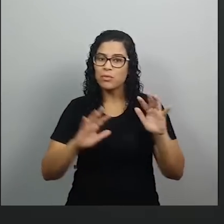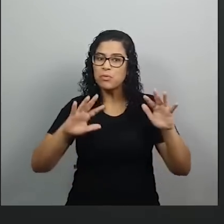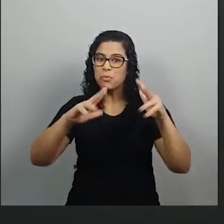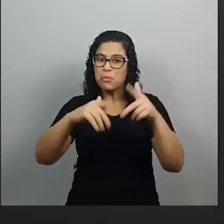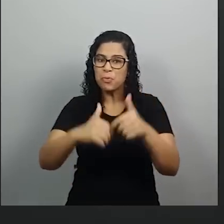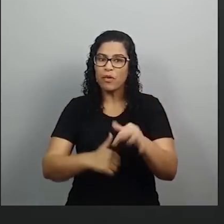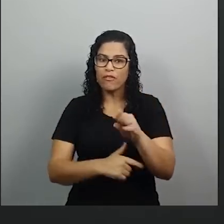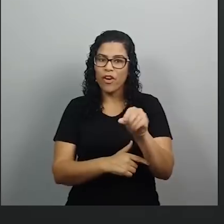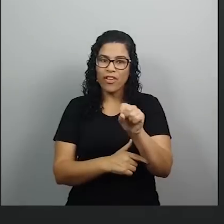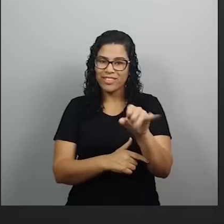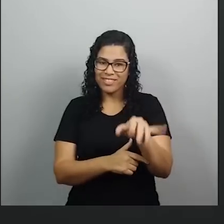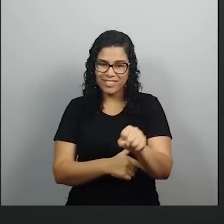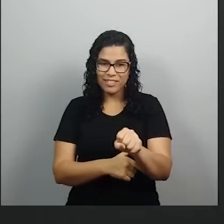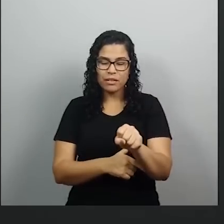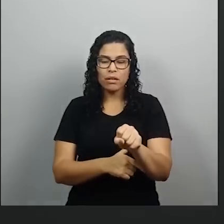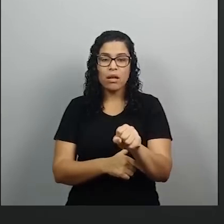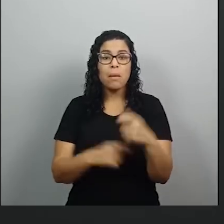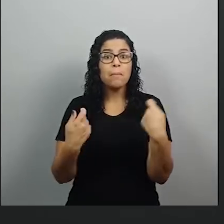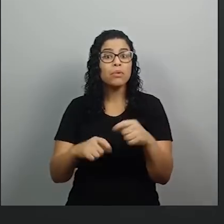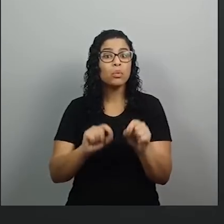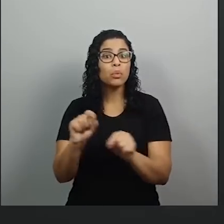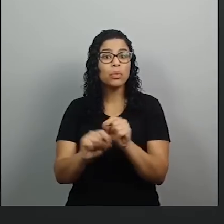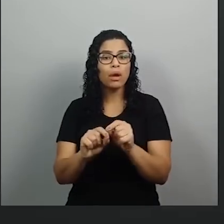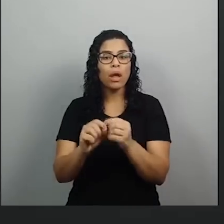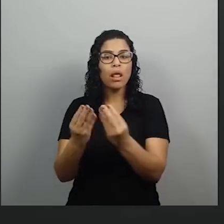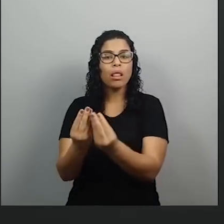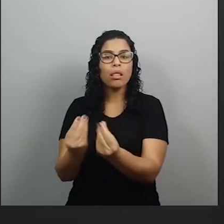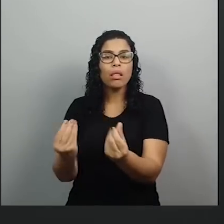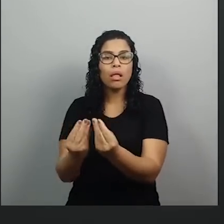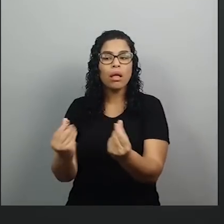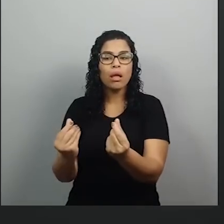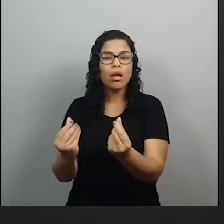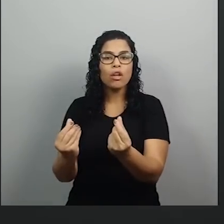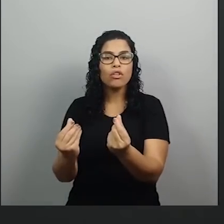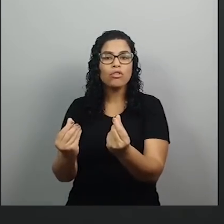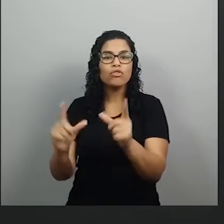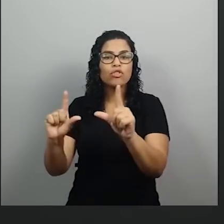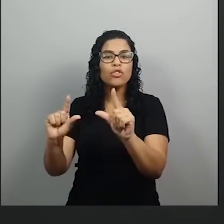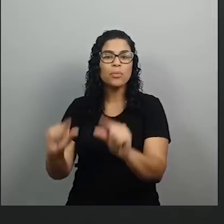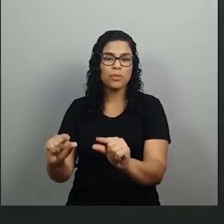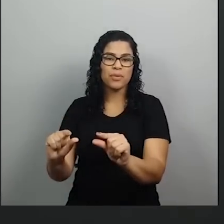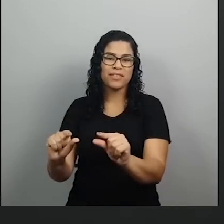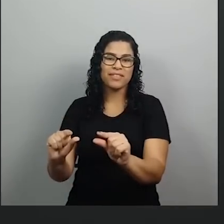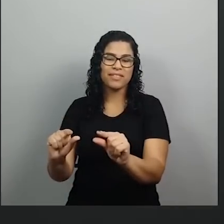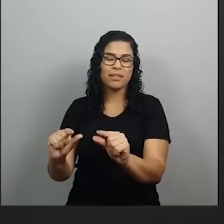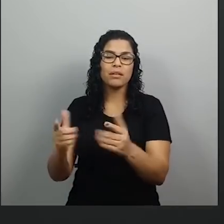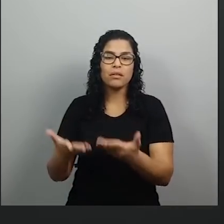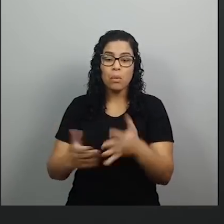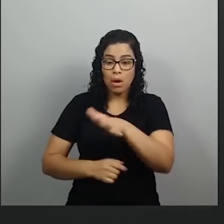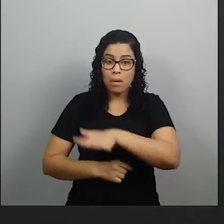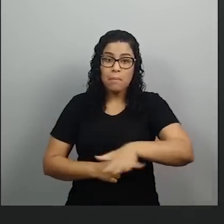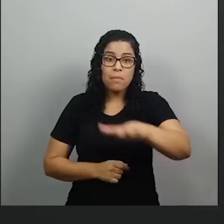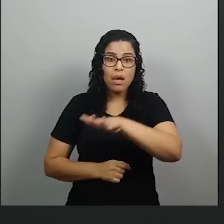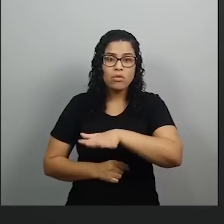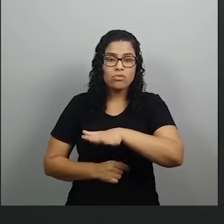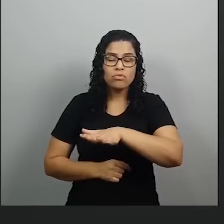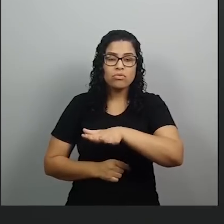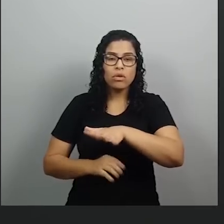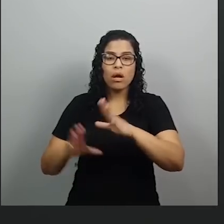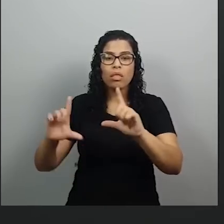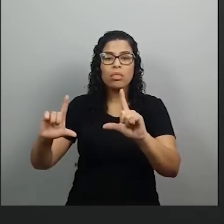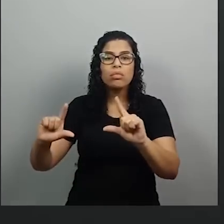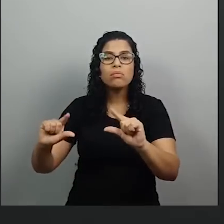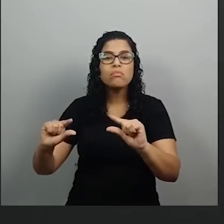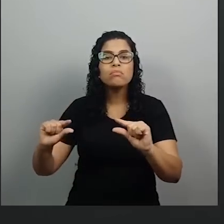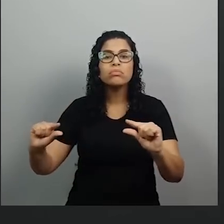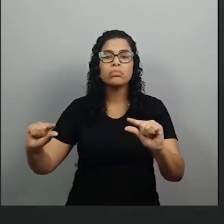ter condições que a decomposição ela seja retardada. Então, um ambiente com baixa umidade, um ambiente, e